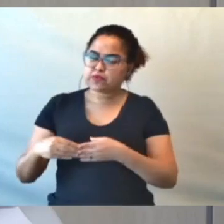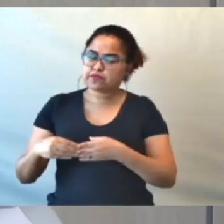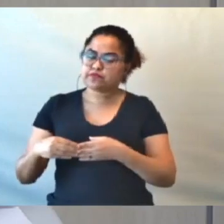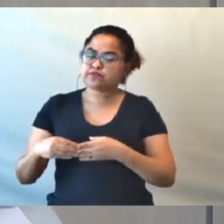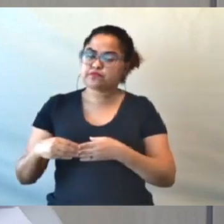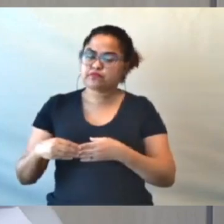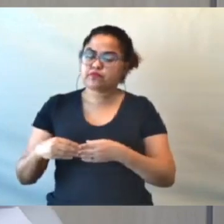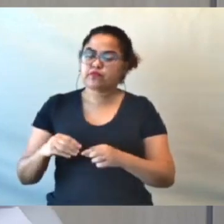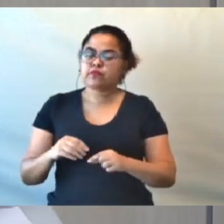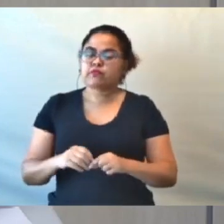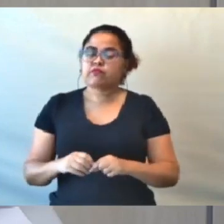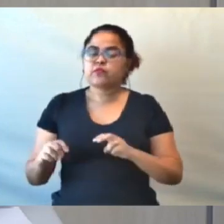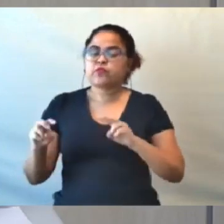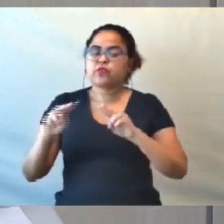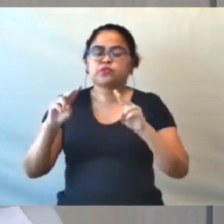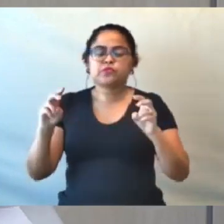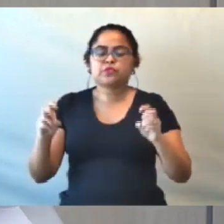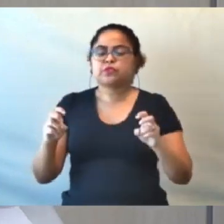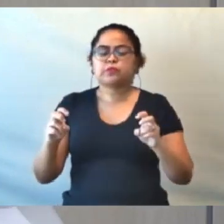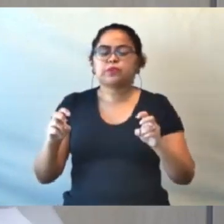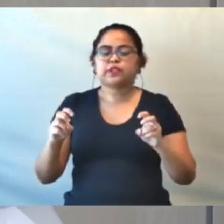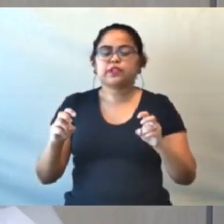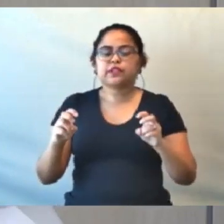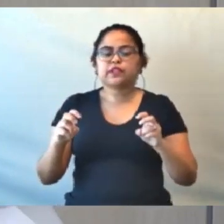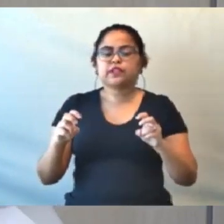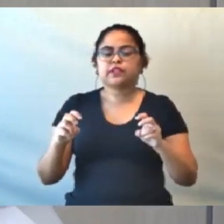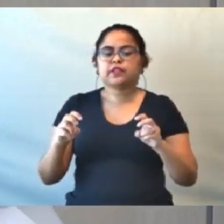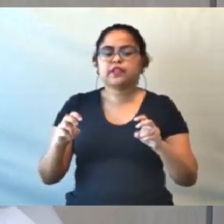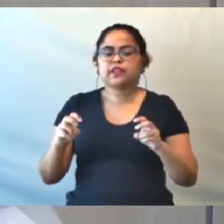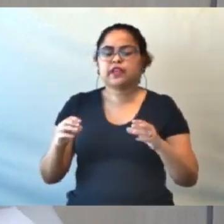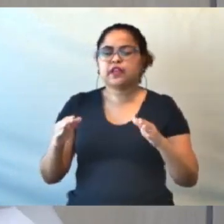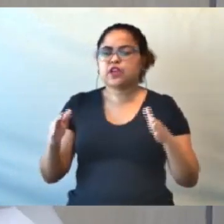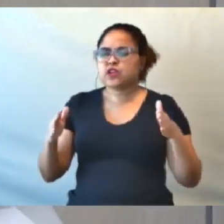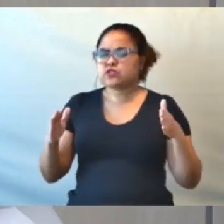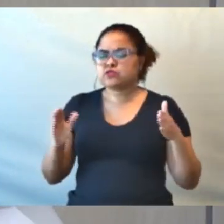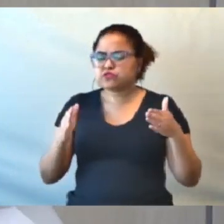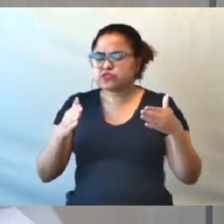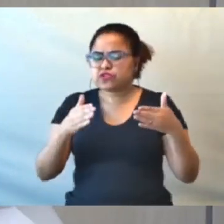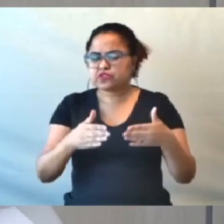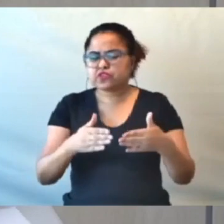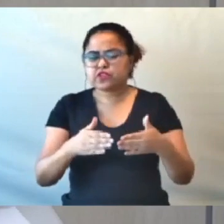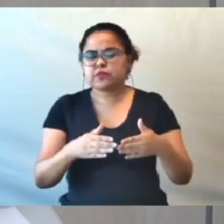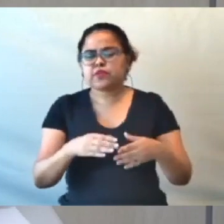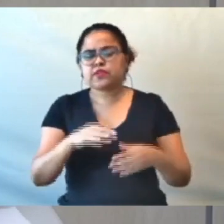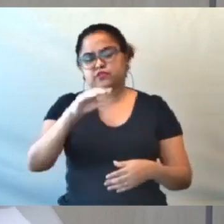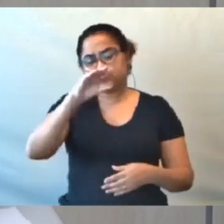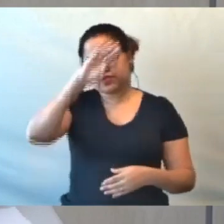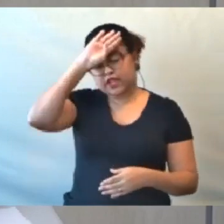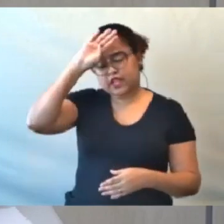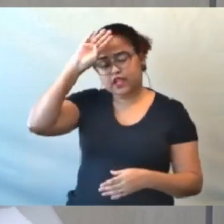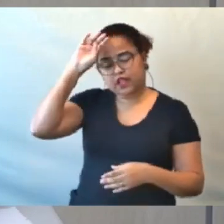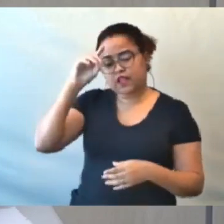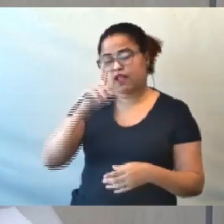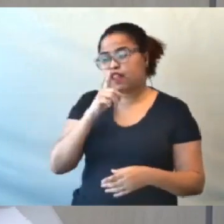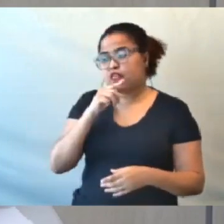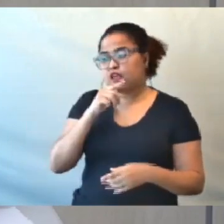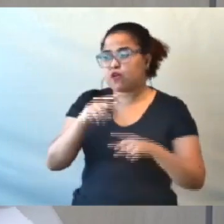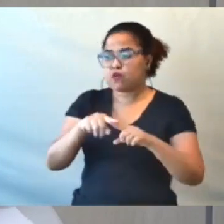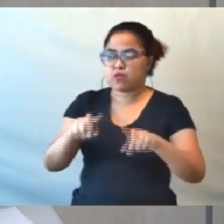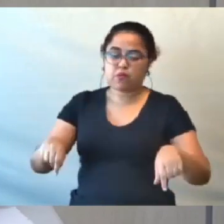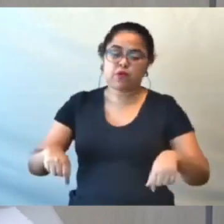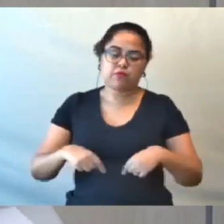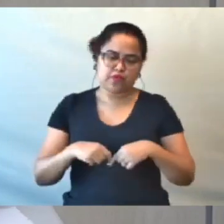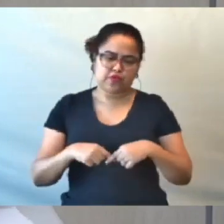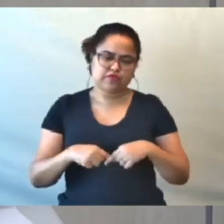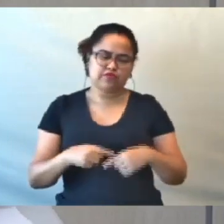dos direcionamentos do tratamento da Lagoa da Pampulha. Então, eu vou fazer algumas perguntas, algumas eu